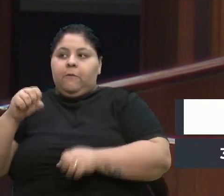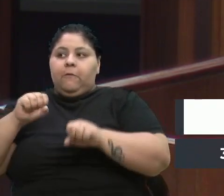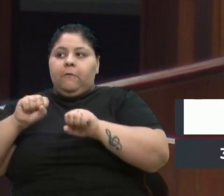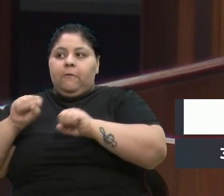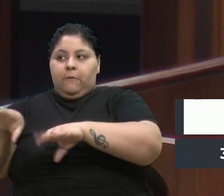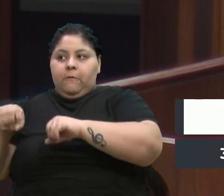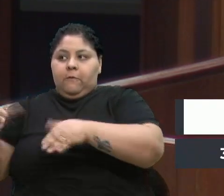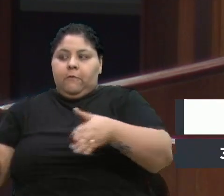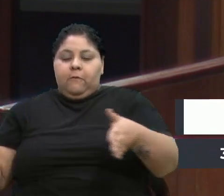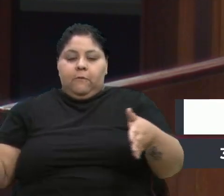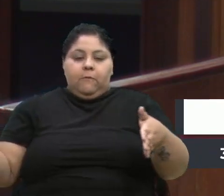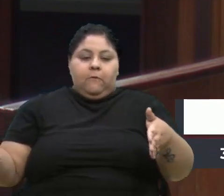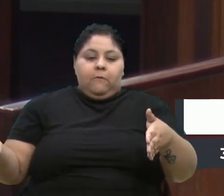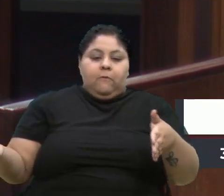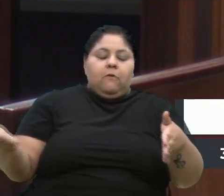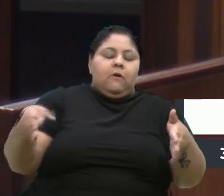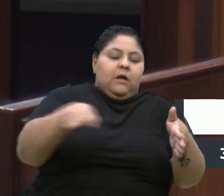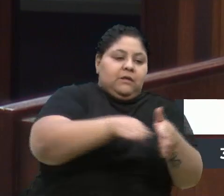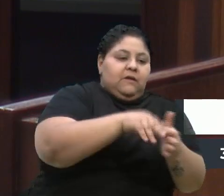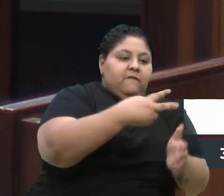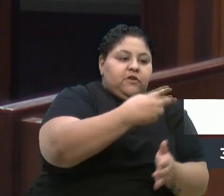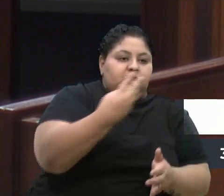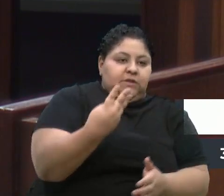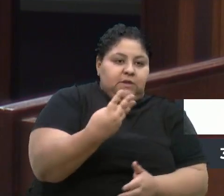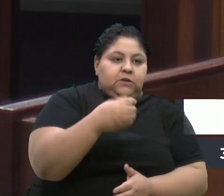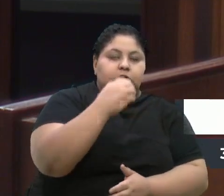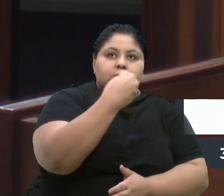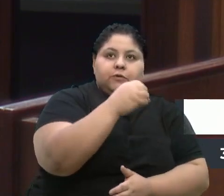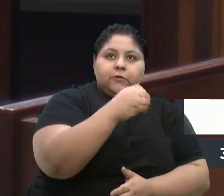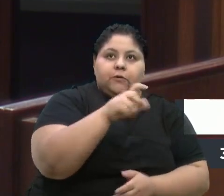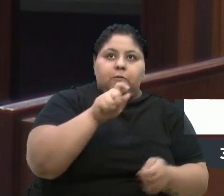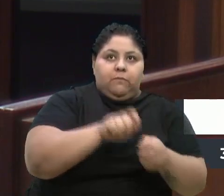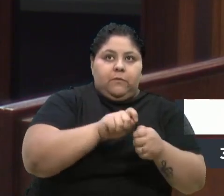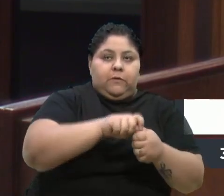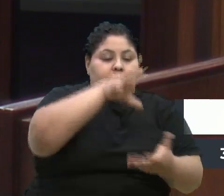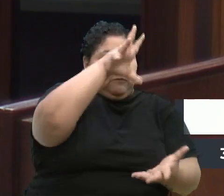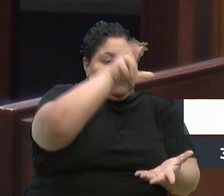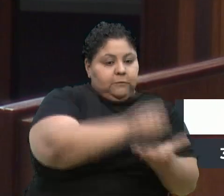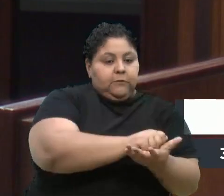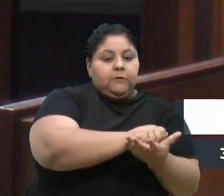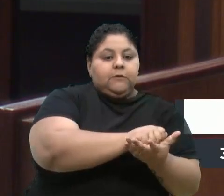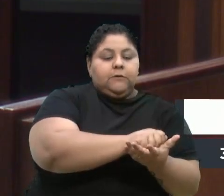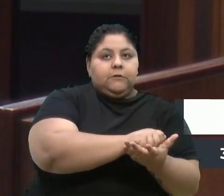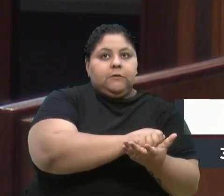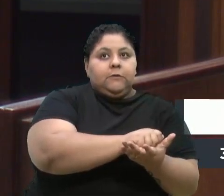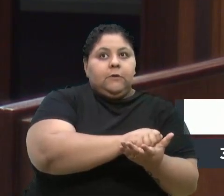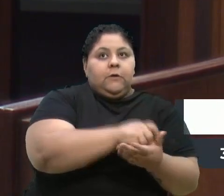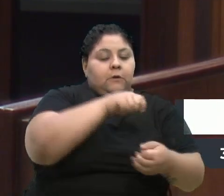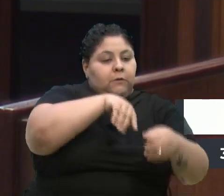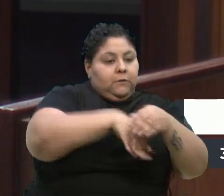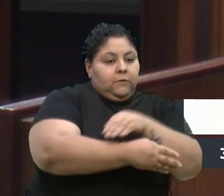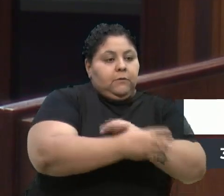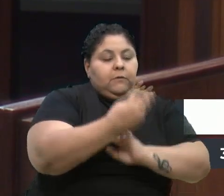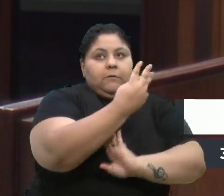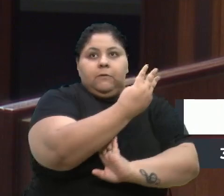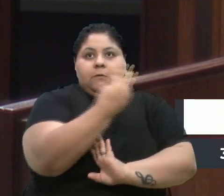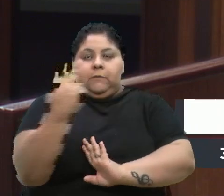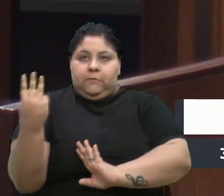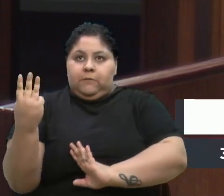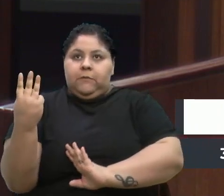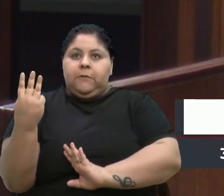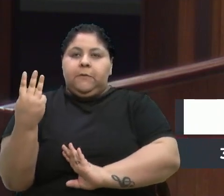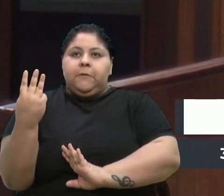até o dia 23 de outubro. Para fazer a inscrição, é necessário acessar o site,